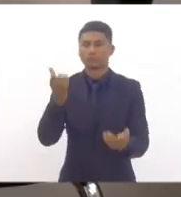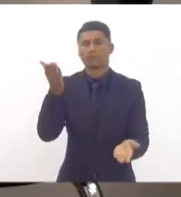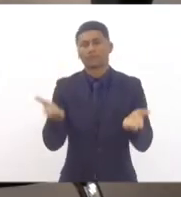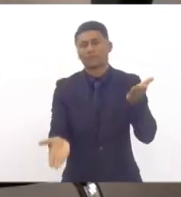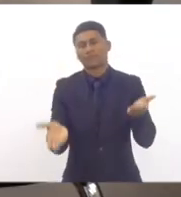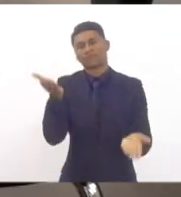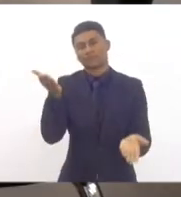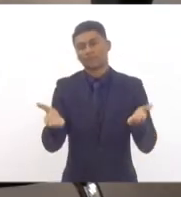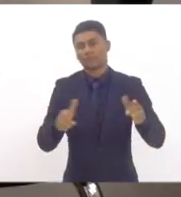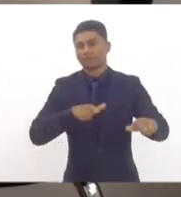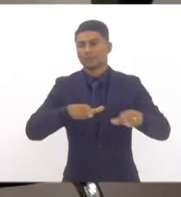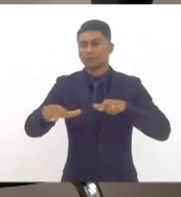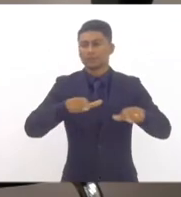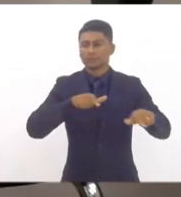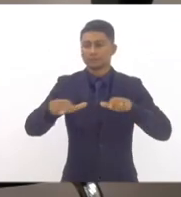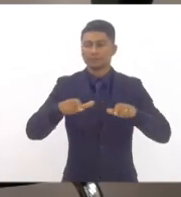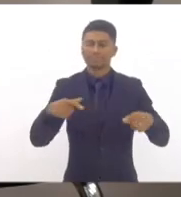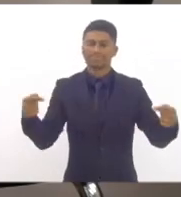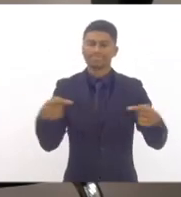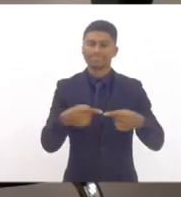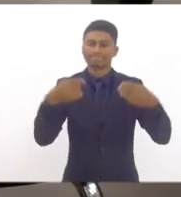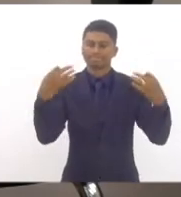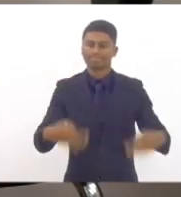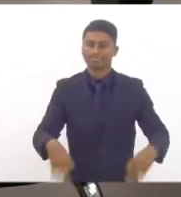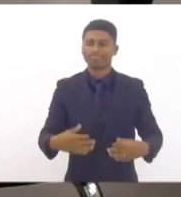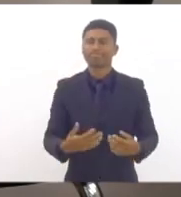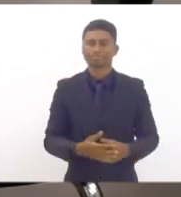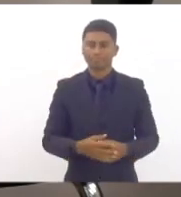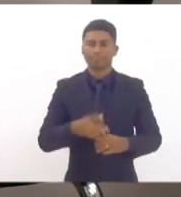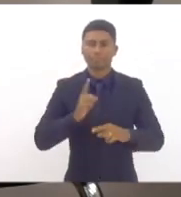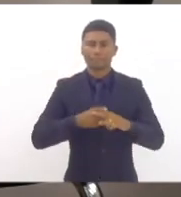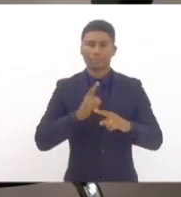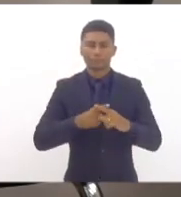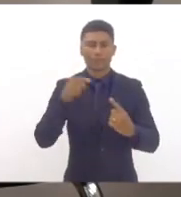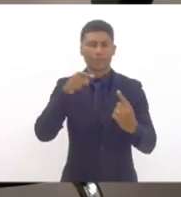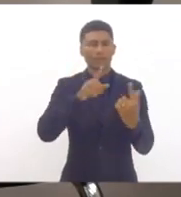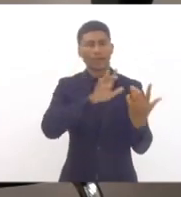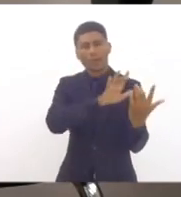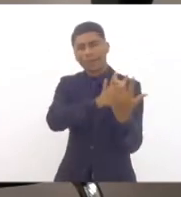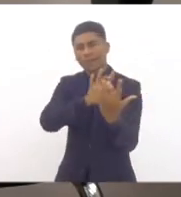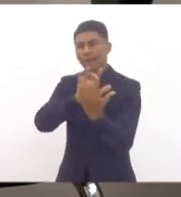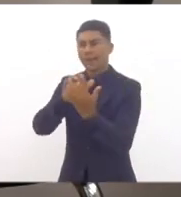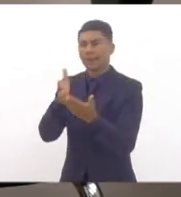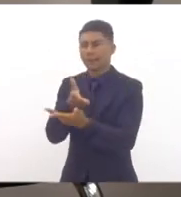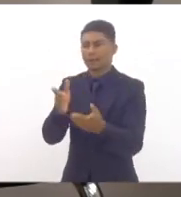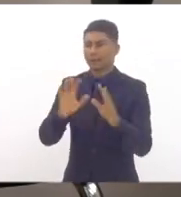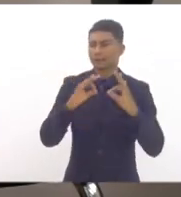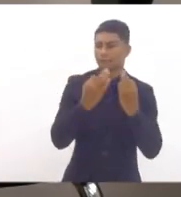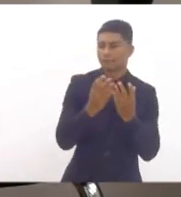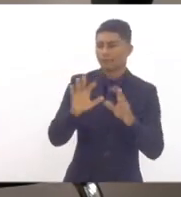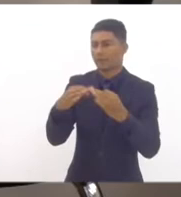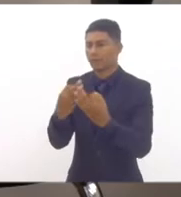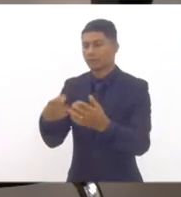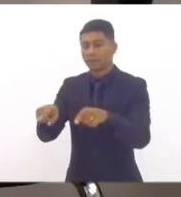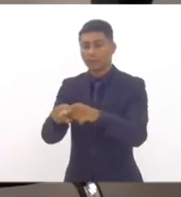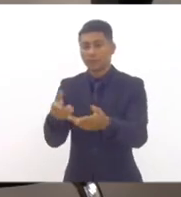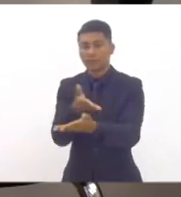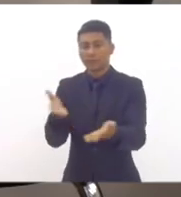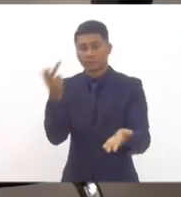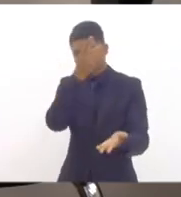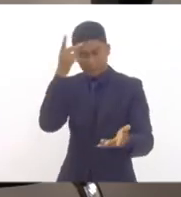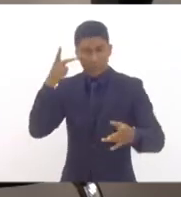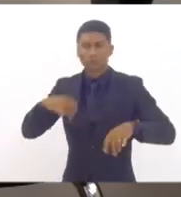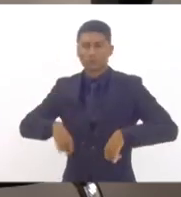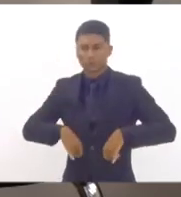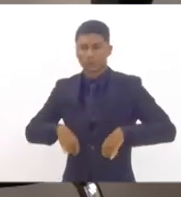trabalho de caráter técnico jurídico com um contato próximo com familiares, vítimas de violações de direitos humanos e com as redes